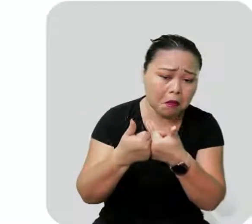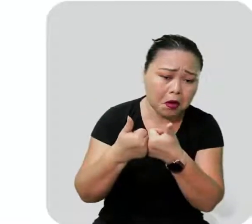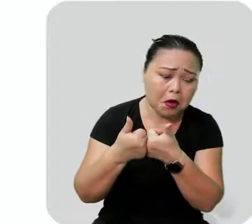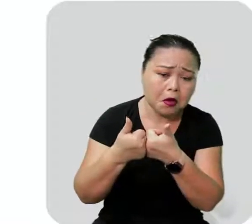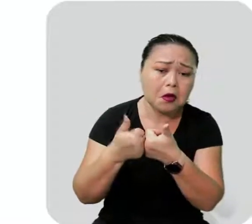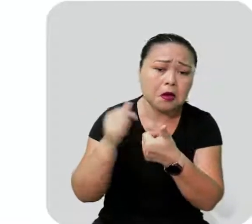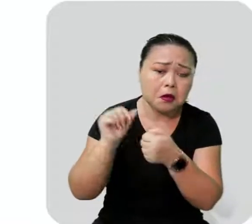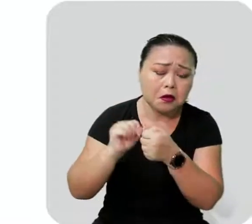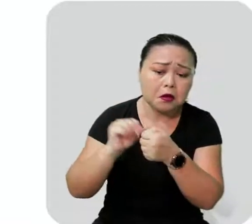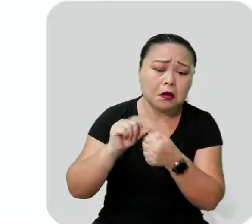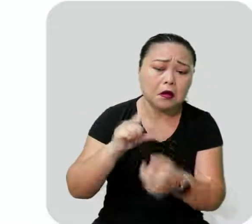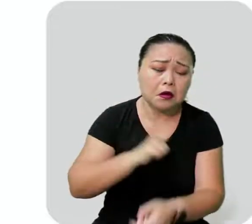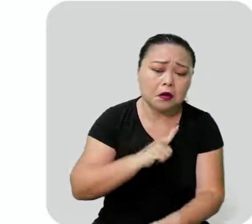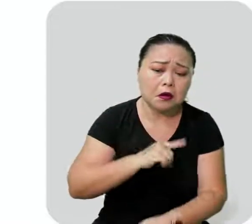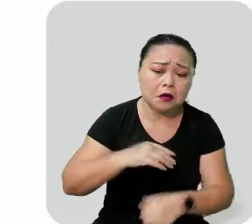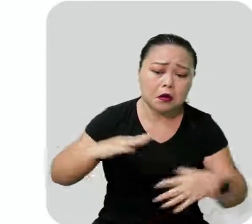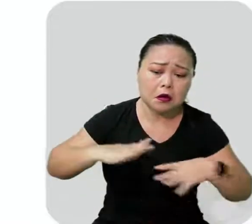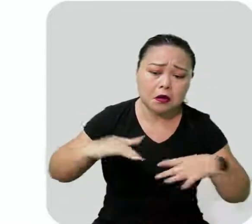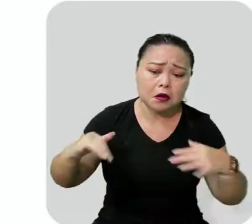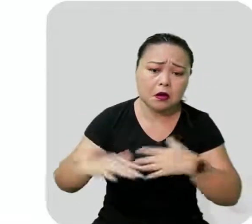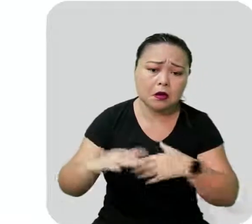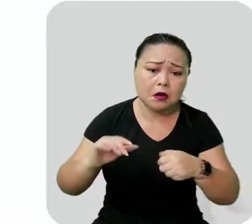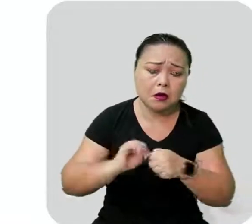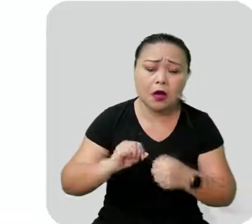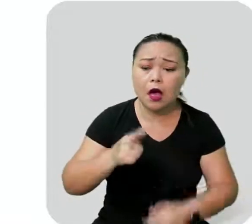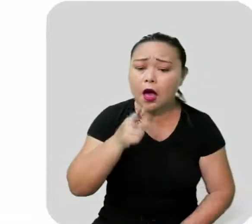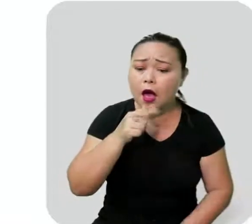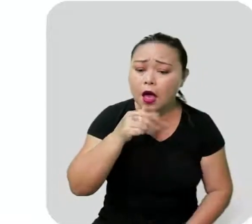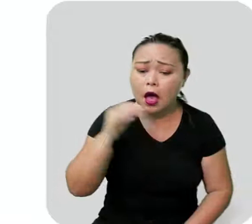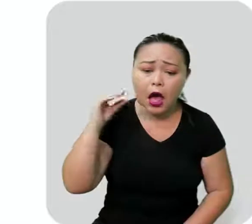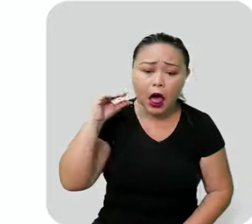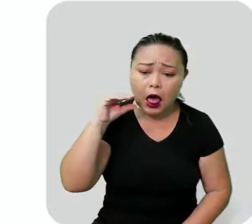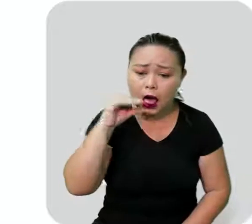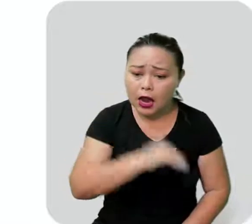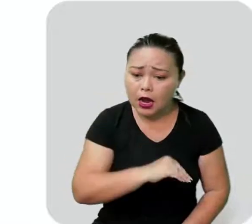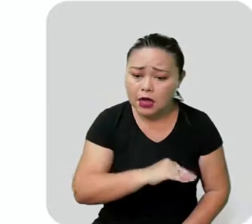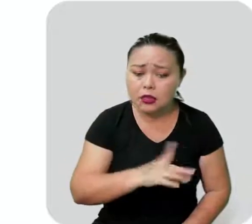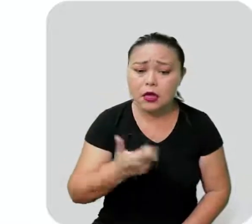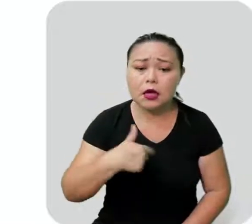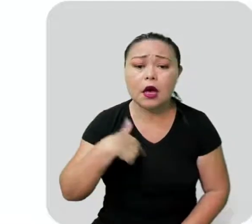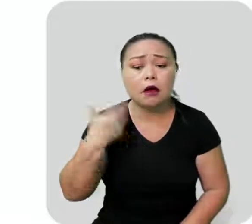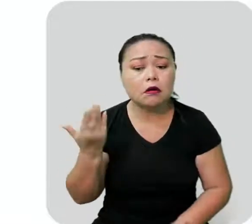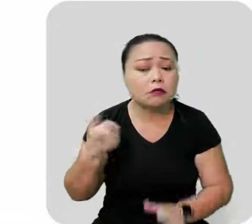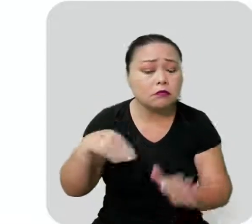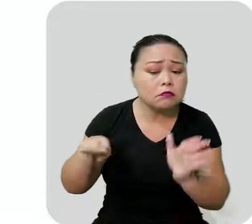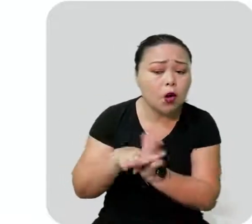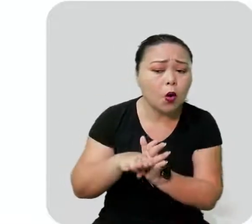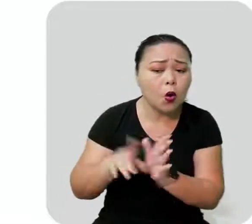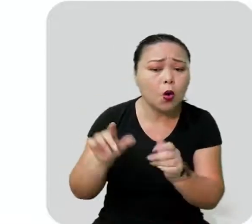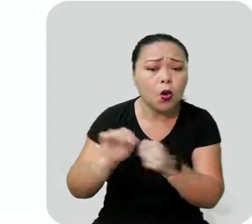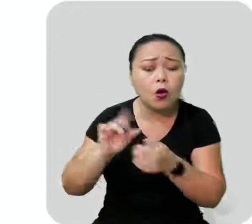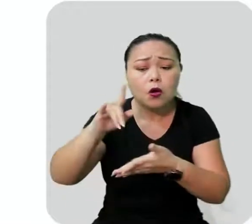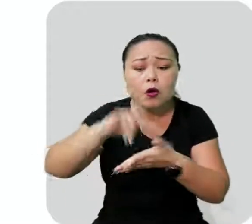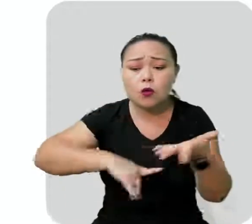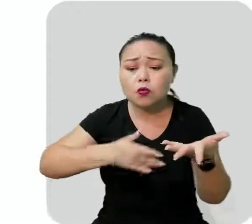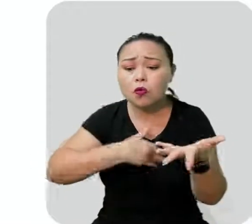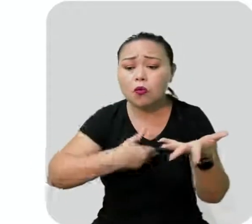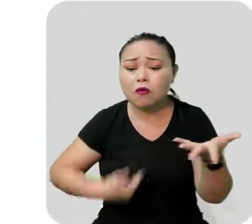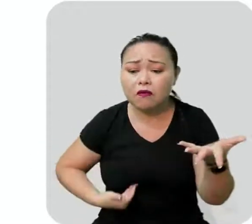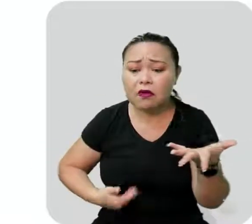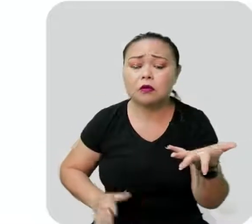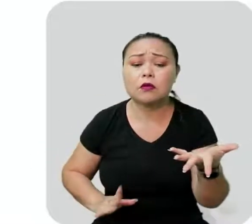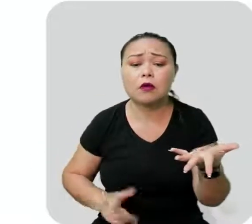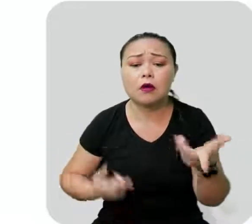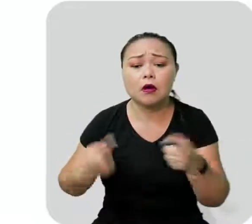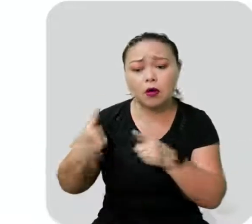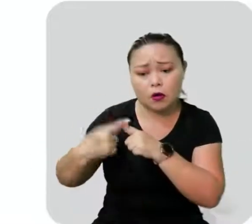próximo do notebook para tomar cuidado cidade chamada águas Caliente e para poder entrar só com autorização do Governo